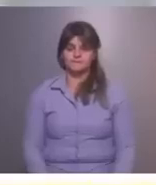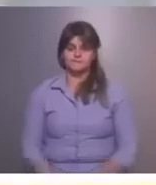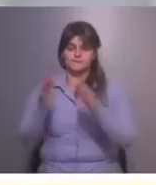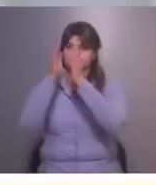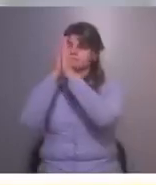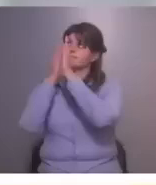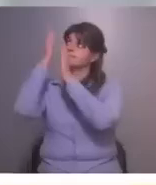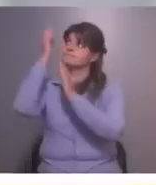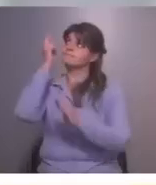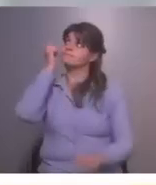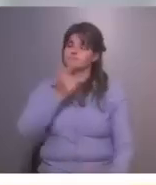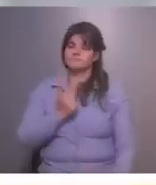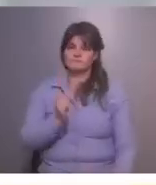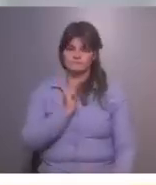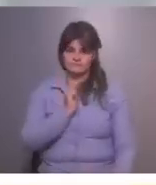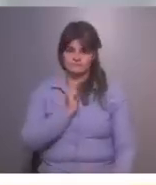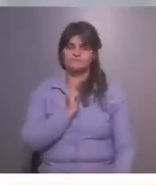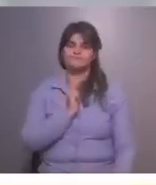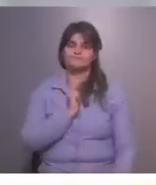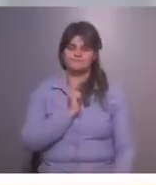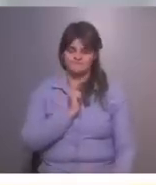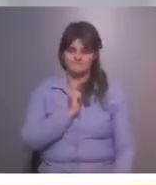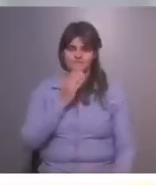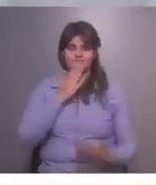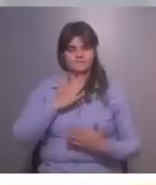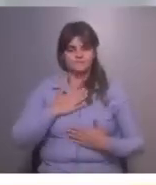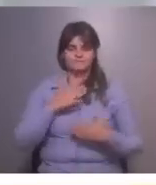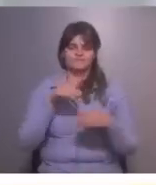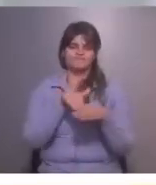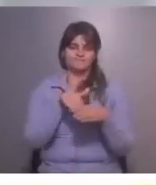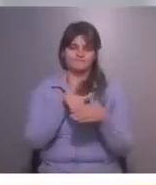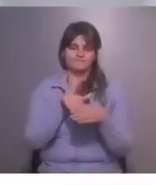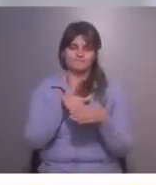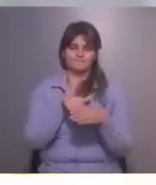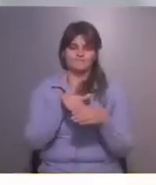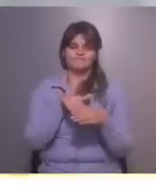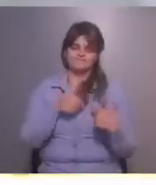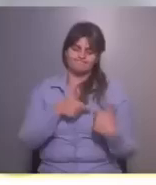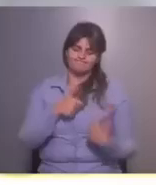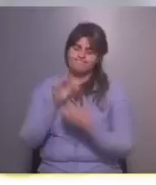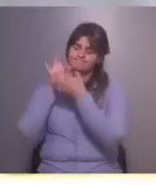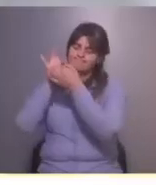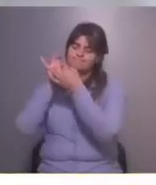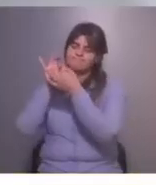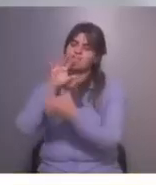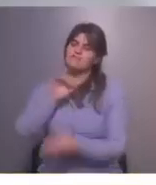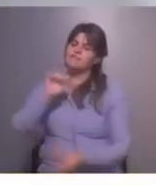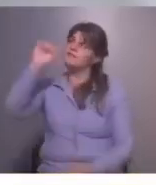Deus nosso Pai, fez-nos participar mais intimamente no mistério do Seu